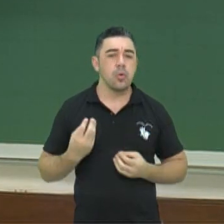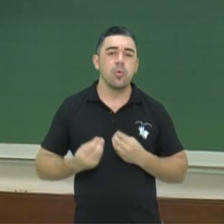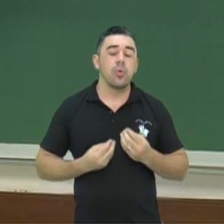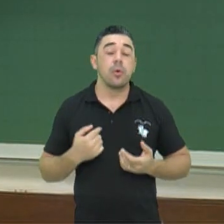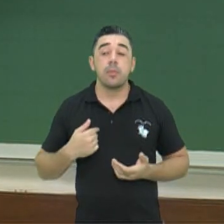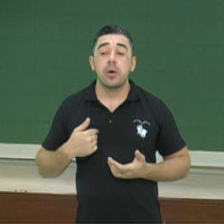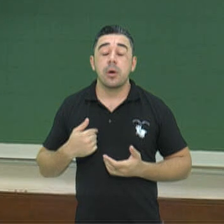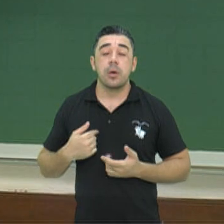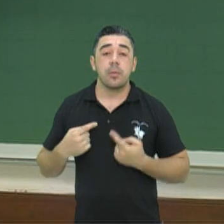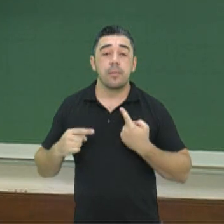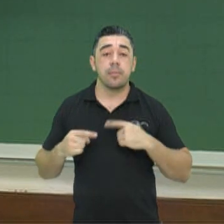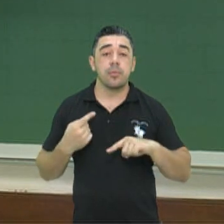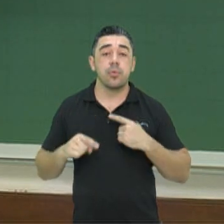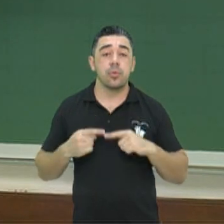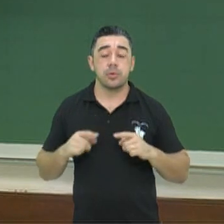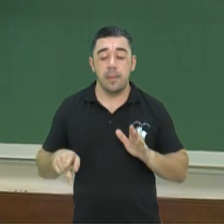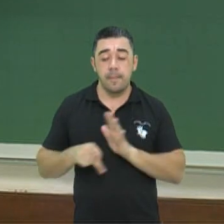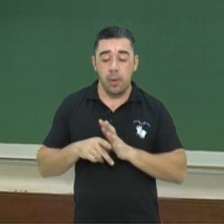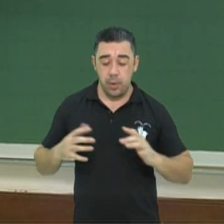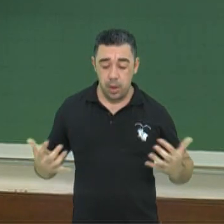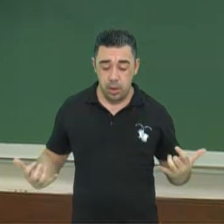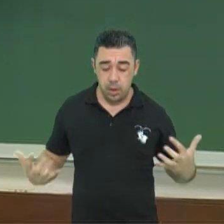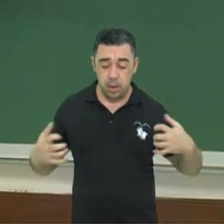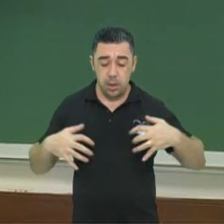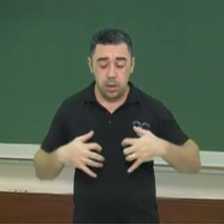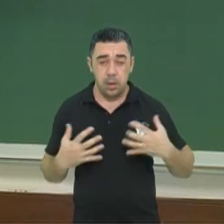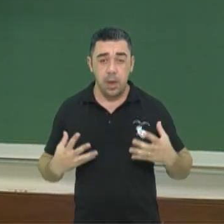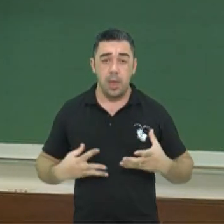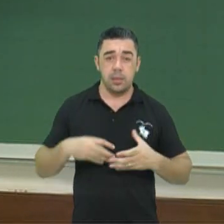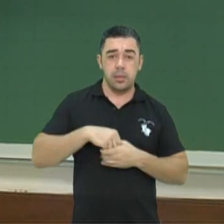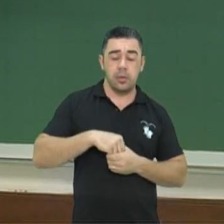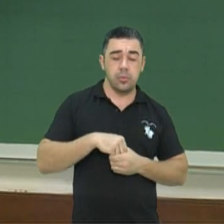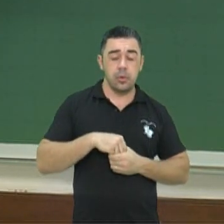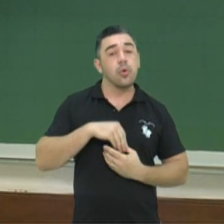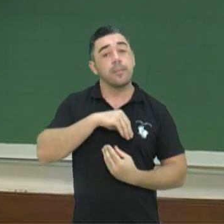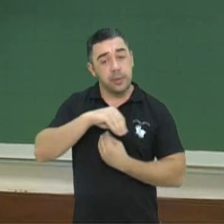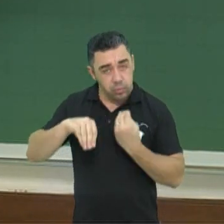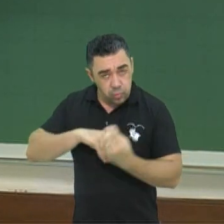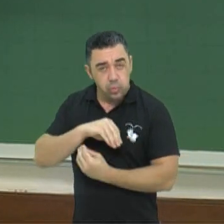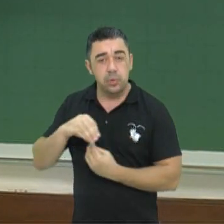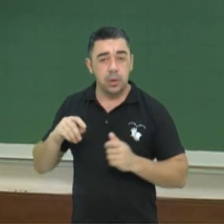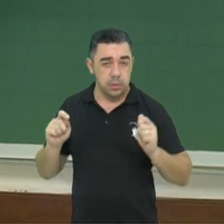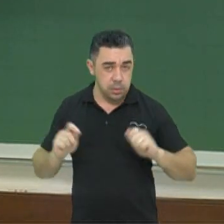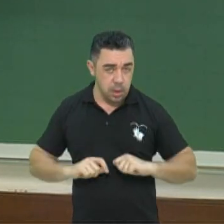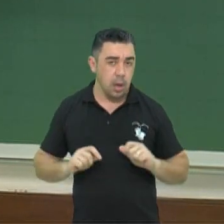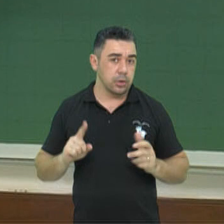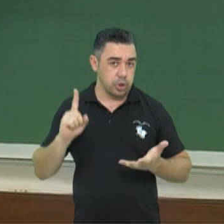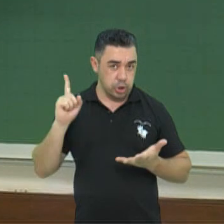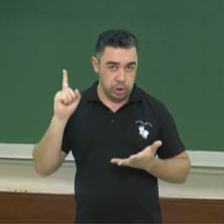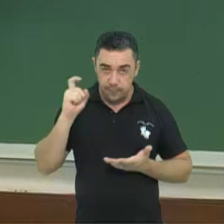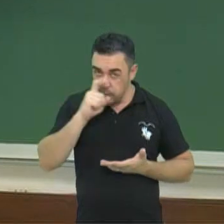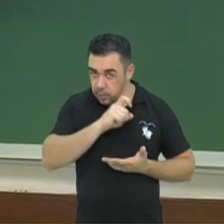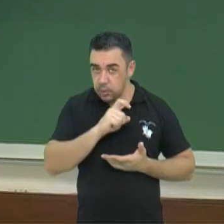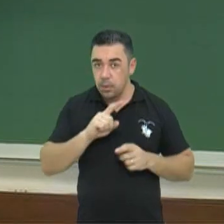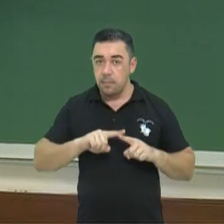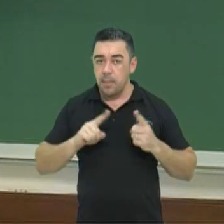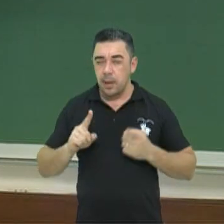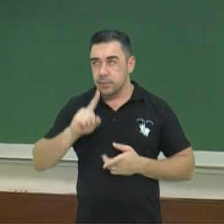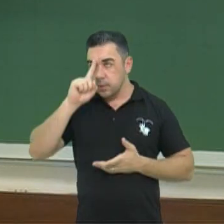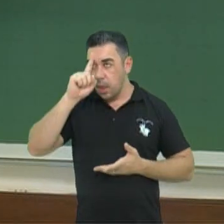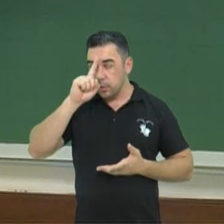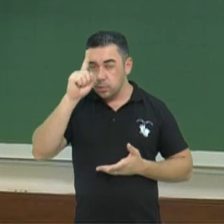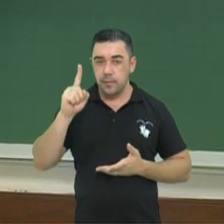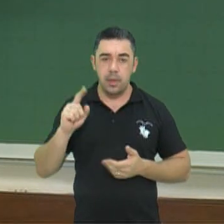tocar uma música do acordeon no violão e na guitarra? Então eu estou misturando aí duas coisas. Pode ser difícil, mas vai da